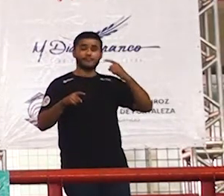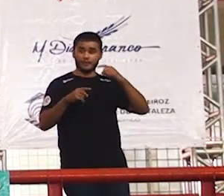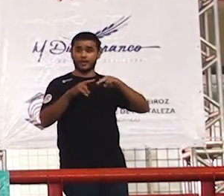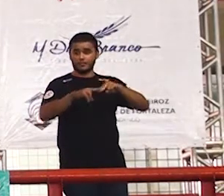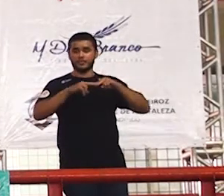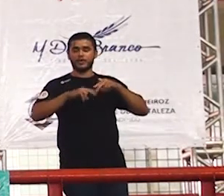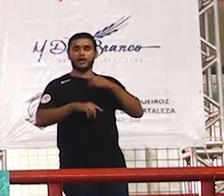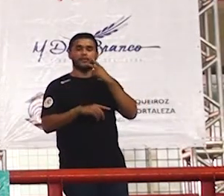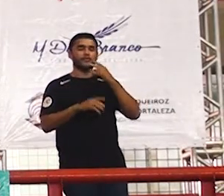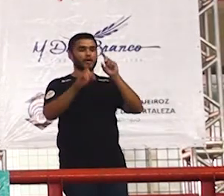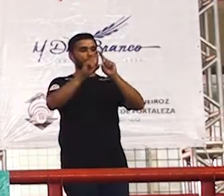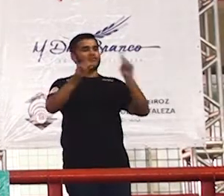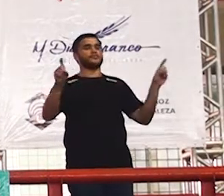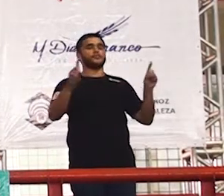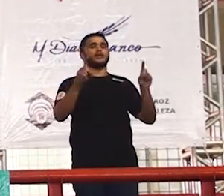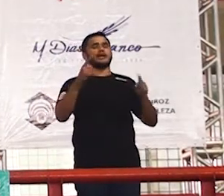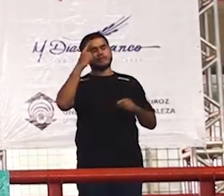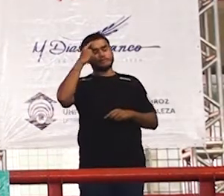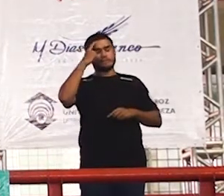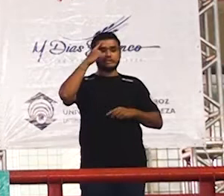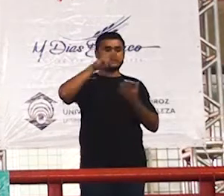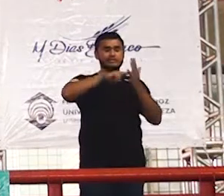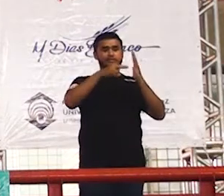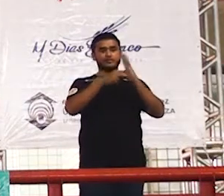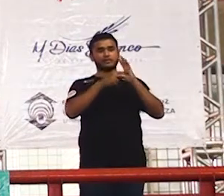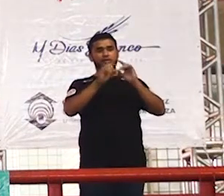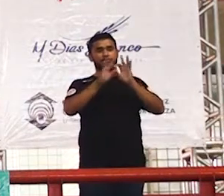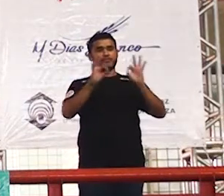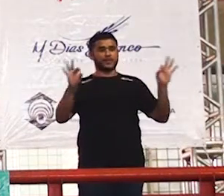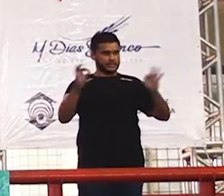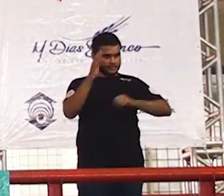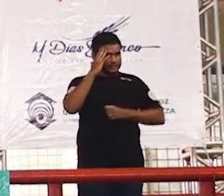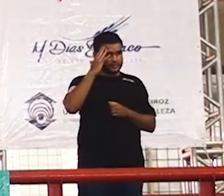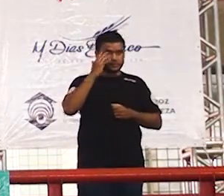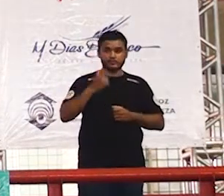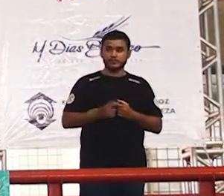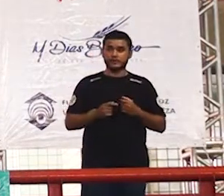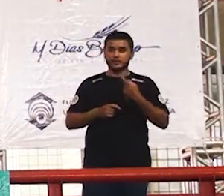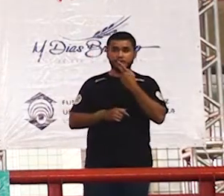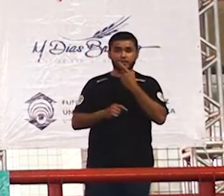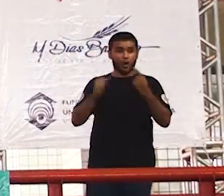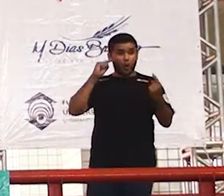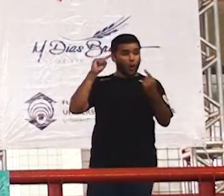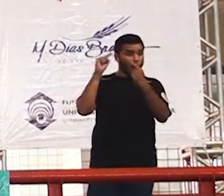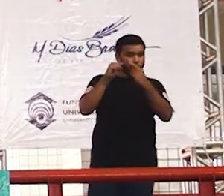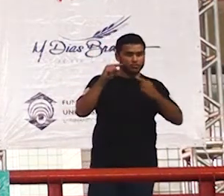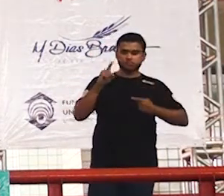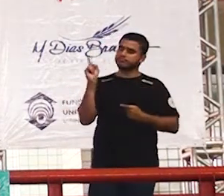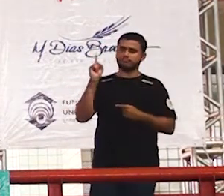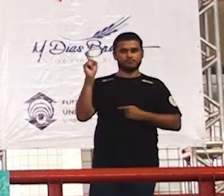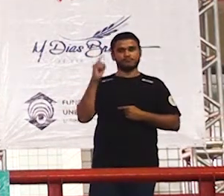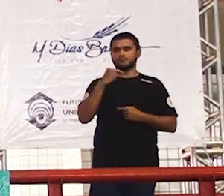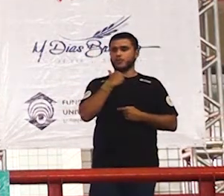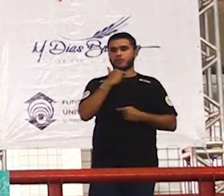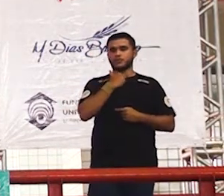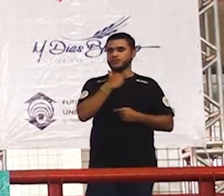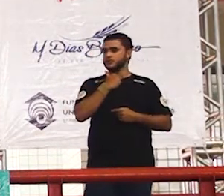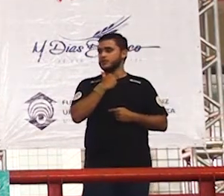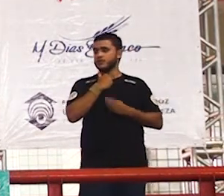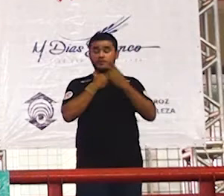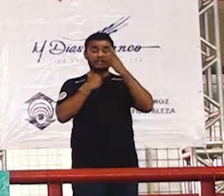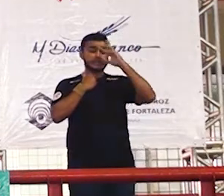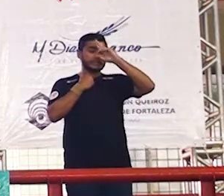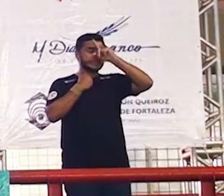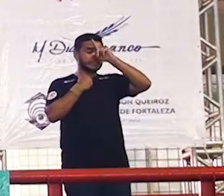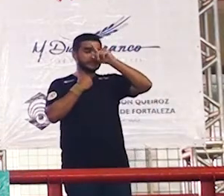porque produziu um enunciado ambíguo. Essa ambiguidade foi intencional? Não. Essa